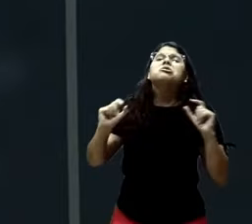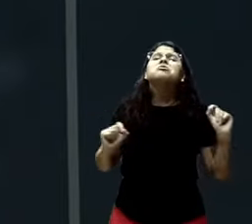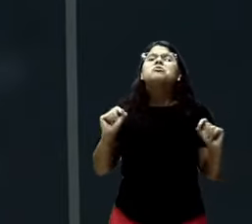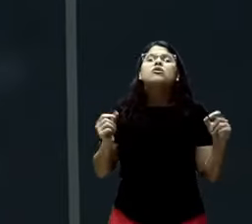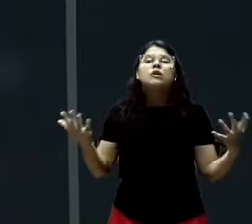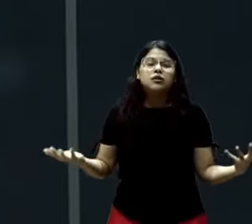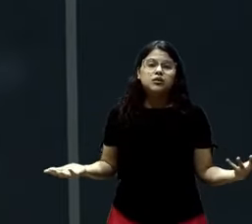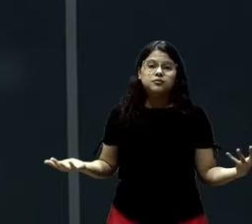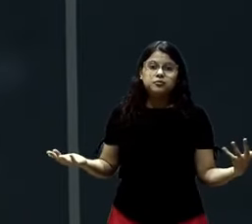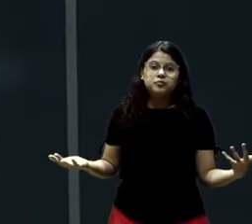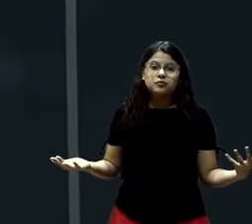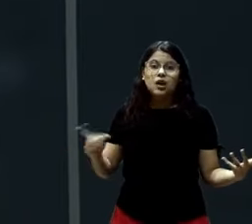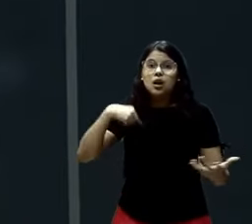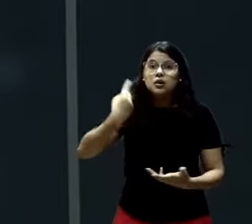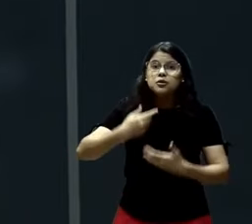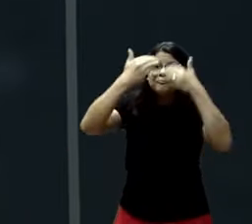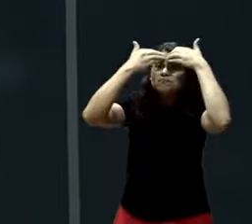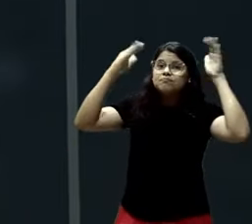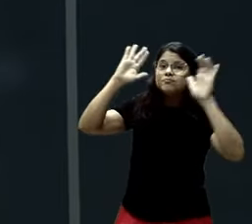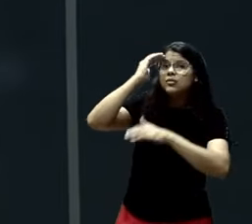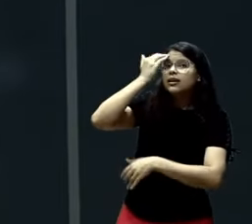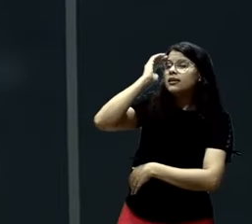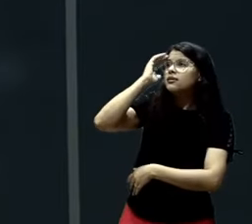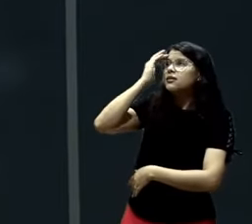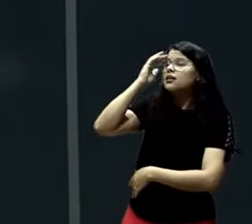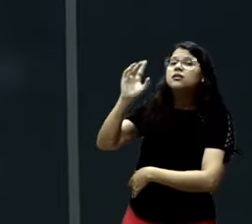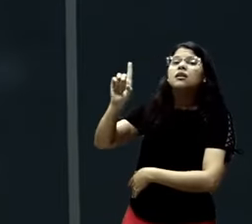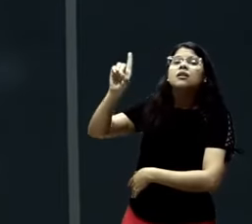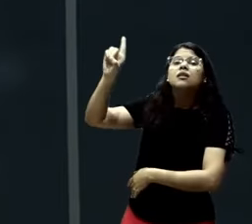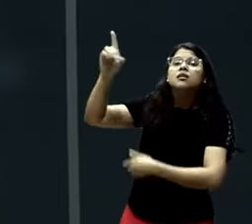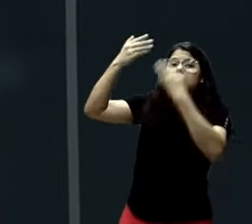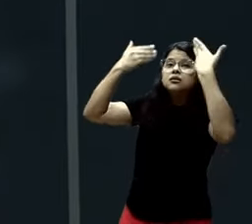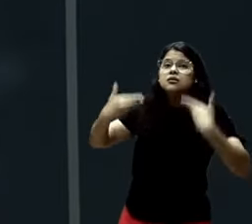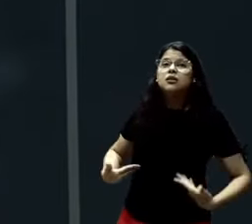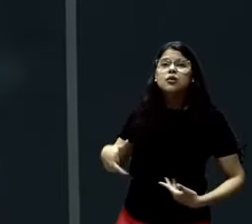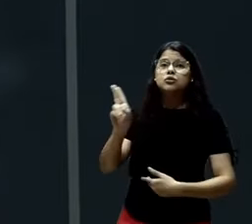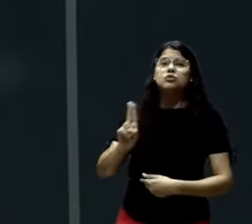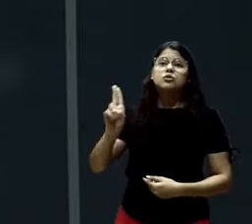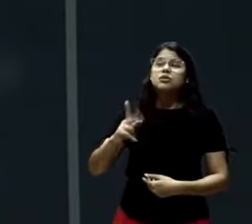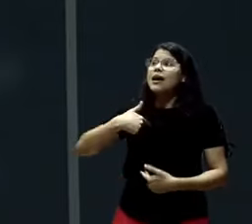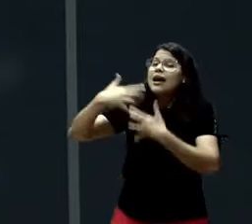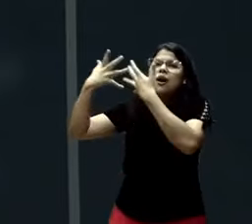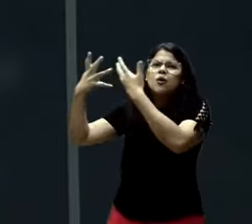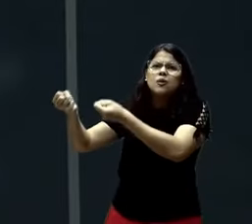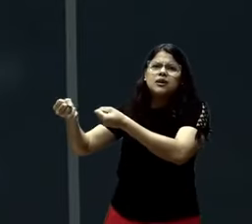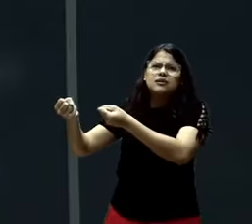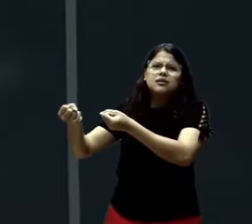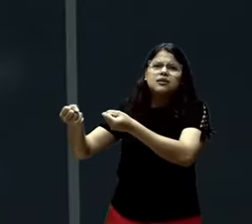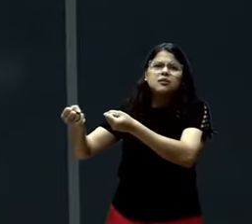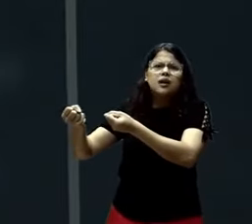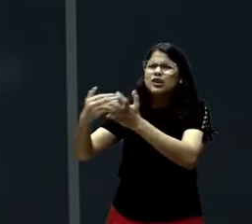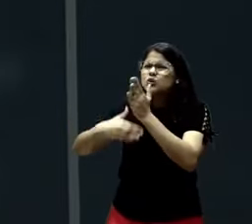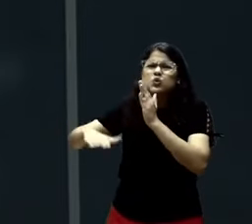Mas é entender o que Deus quer fazer conosco e através de nós, mas aceitar. Não de forma parcial, mas de